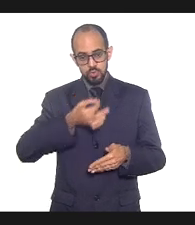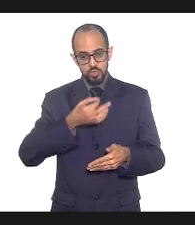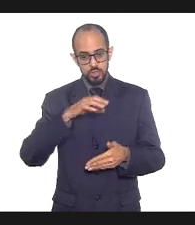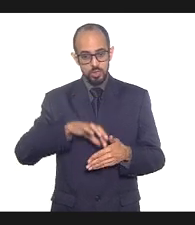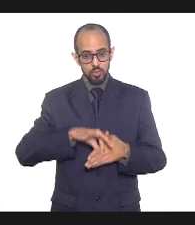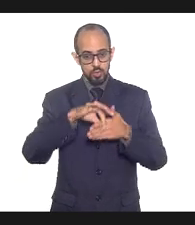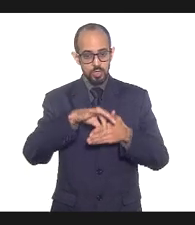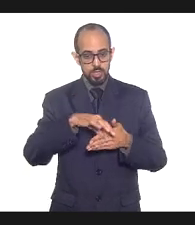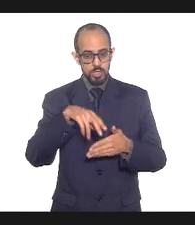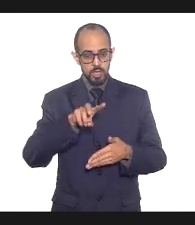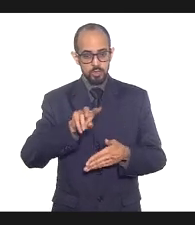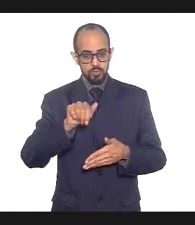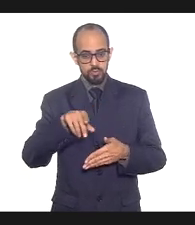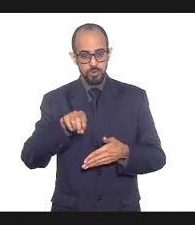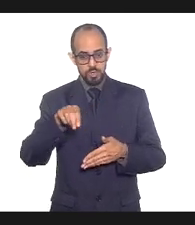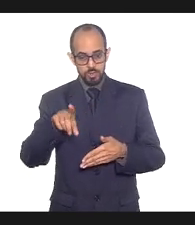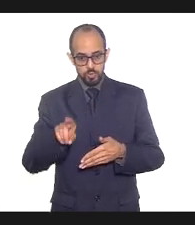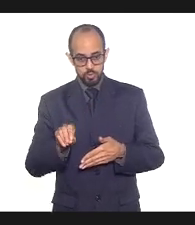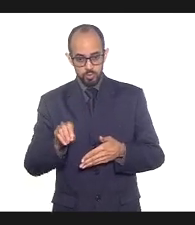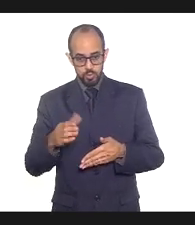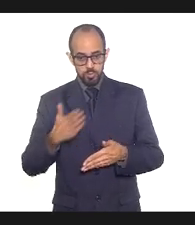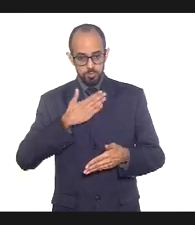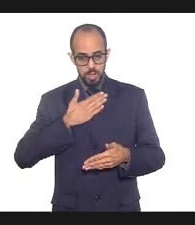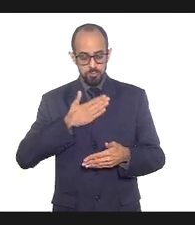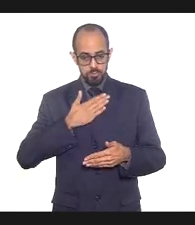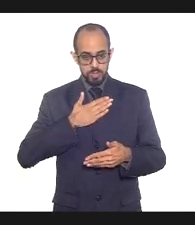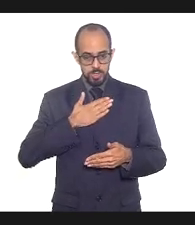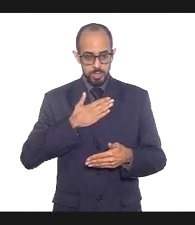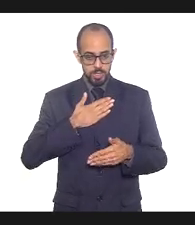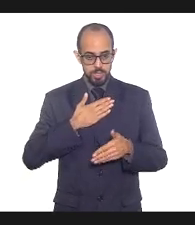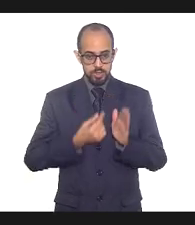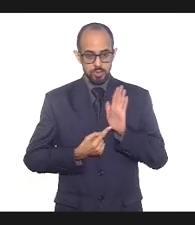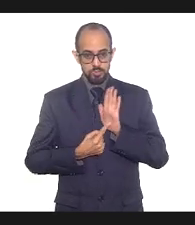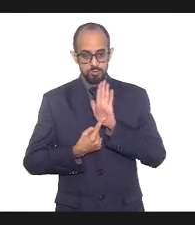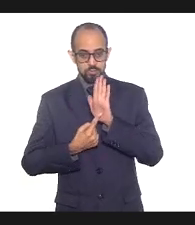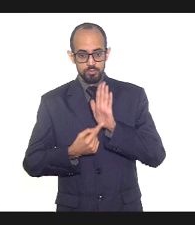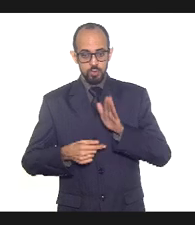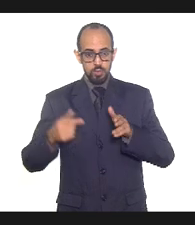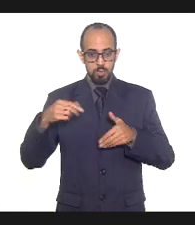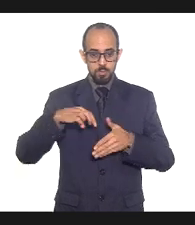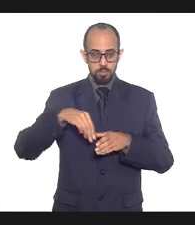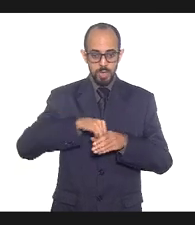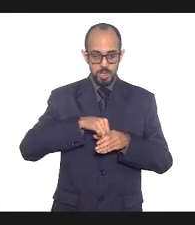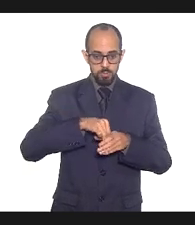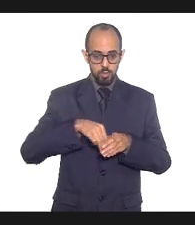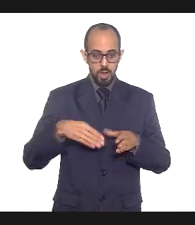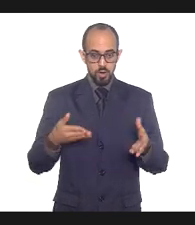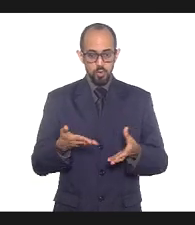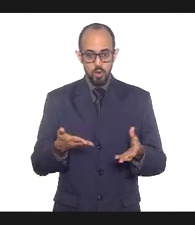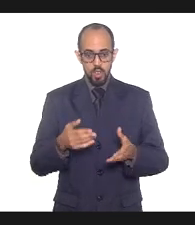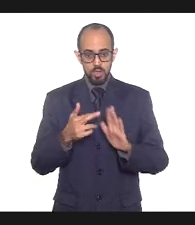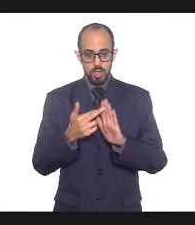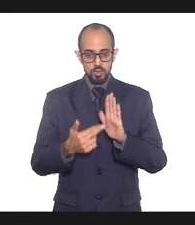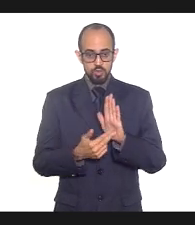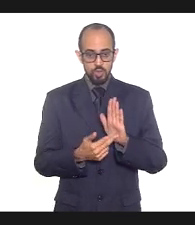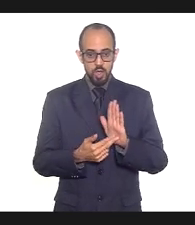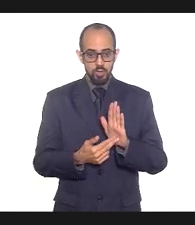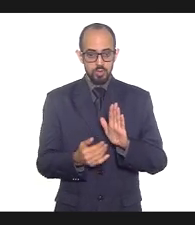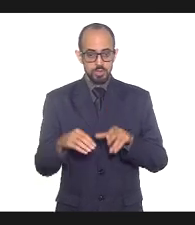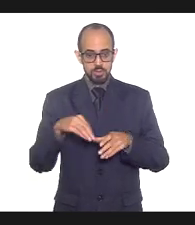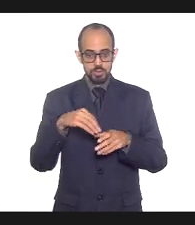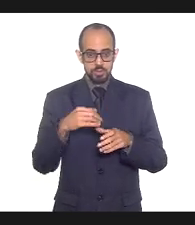a minha indicação como membro efetivo das normas internas e proposições